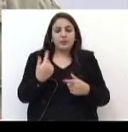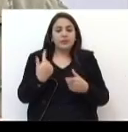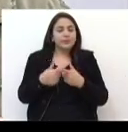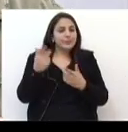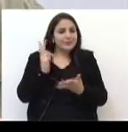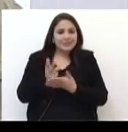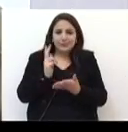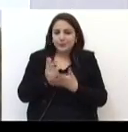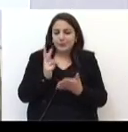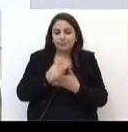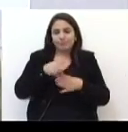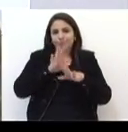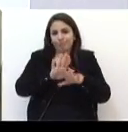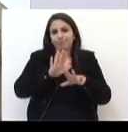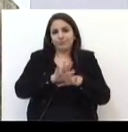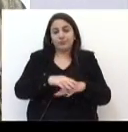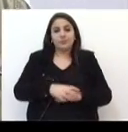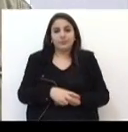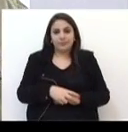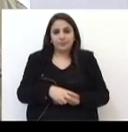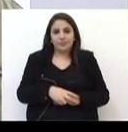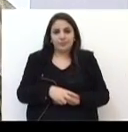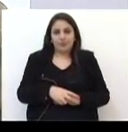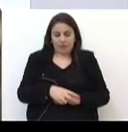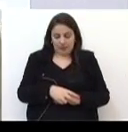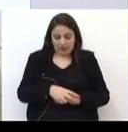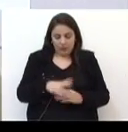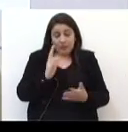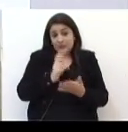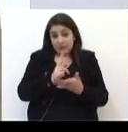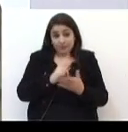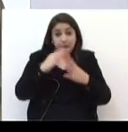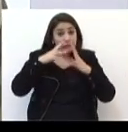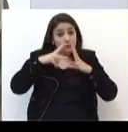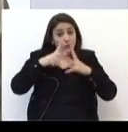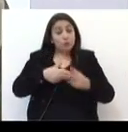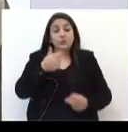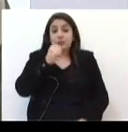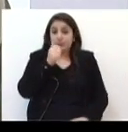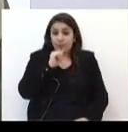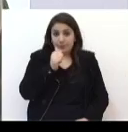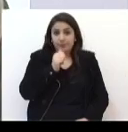estou sempre a favor, né? Claro que nem todos que ingerem bebida alcoólica